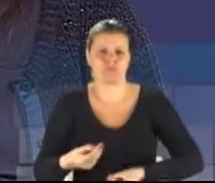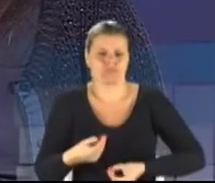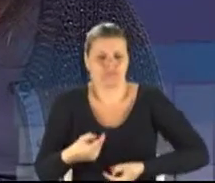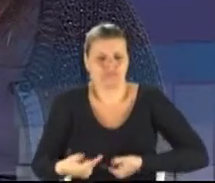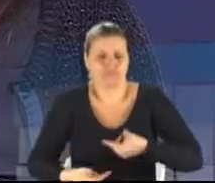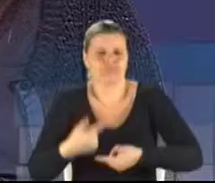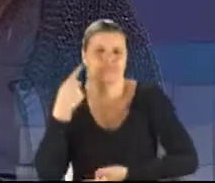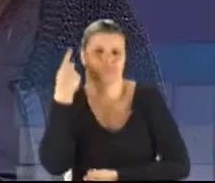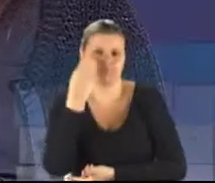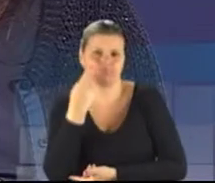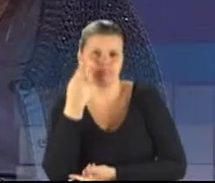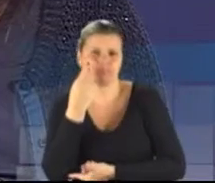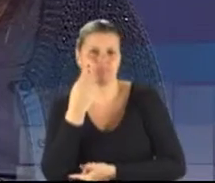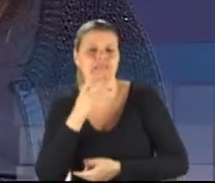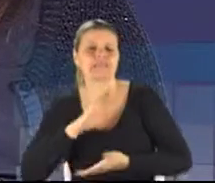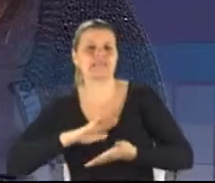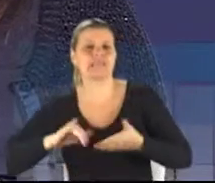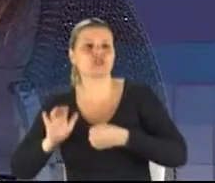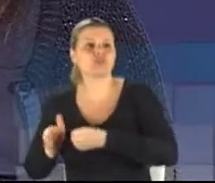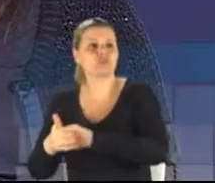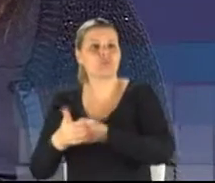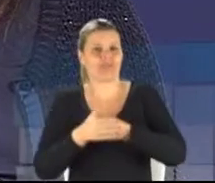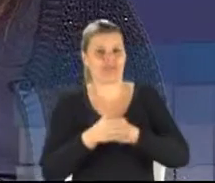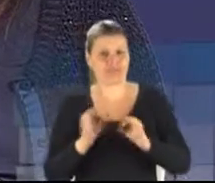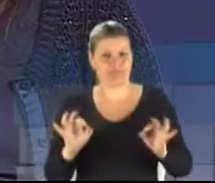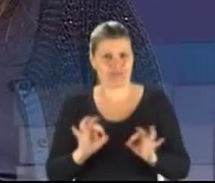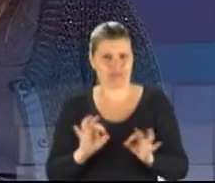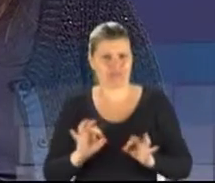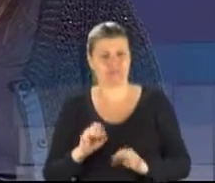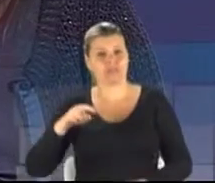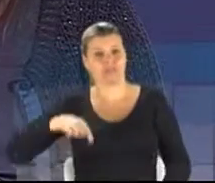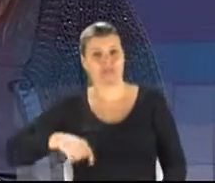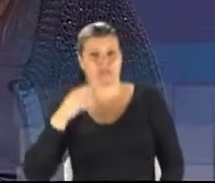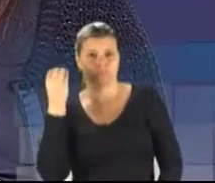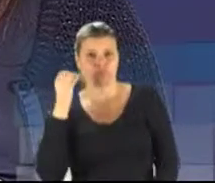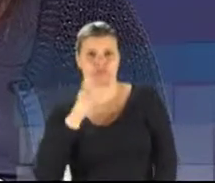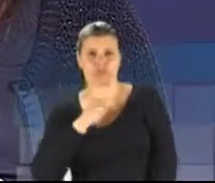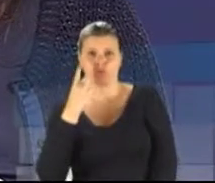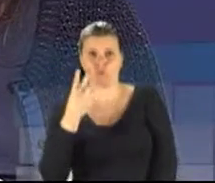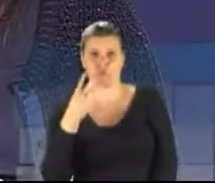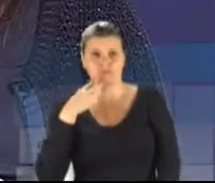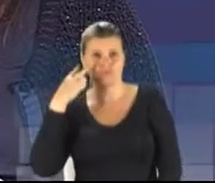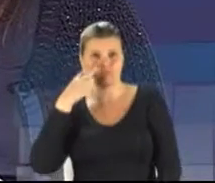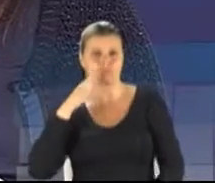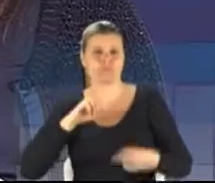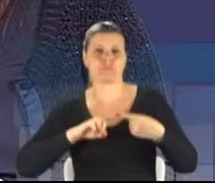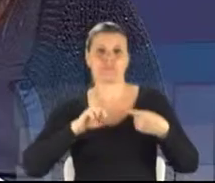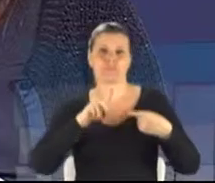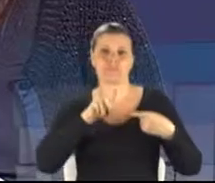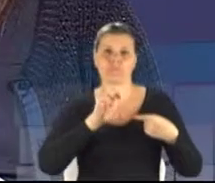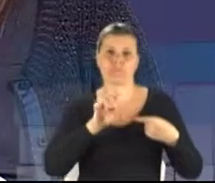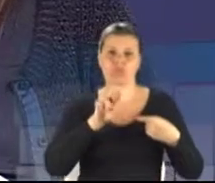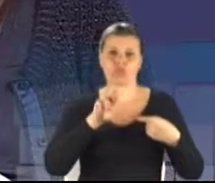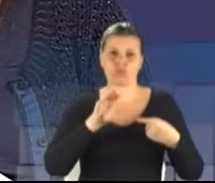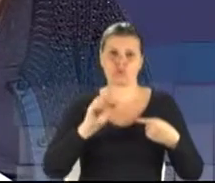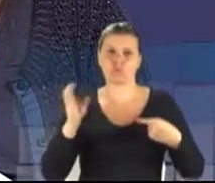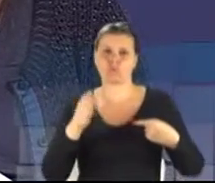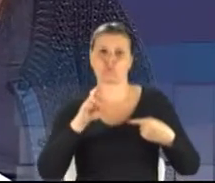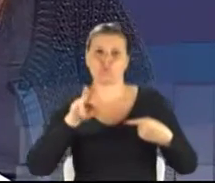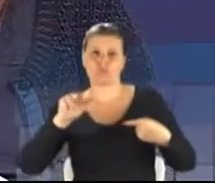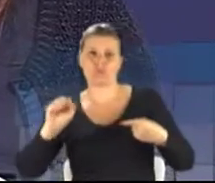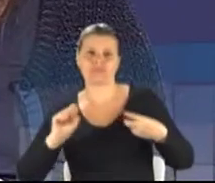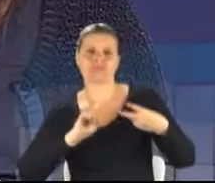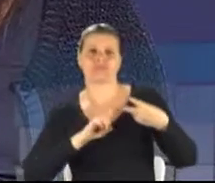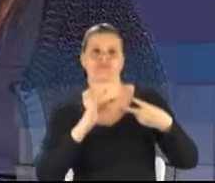enterrar bo preso a gente tem aqui em Porto Alegre Dois vereadores o Pedro ruas e a Fernanda mqua em 2011 os